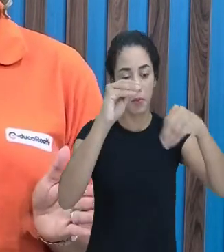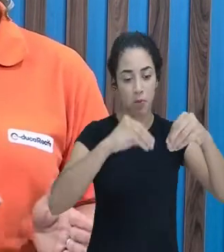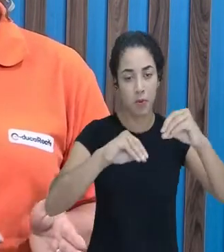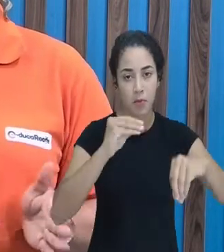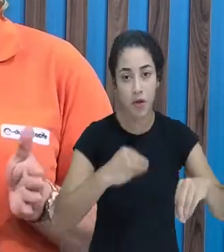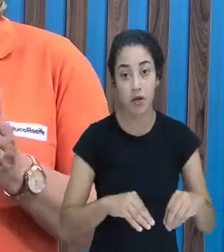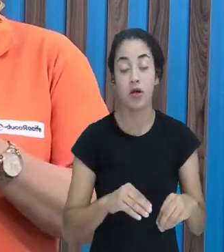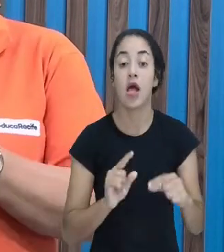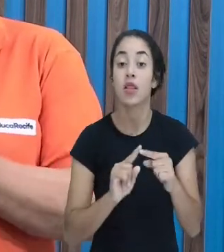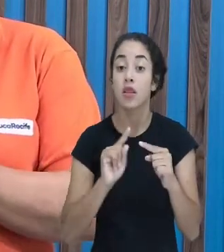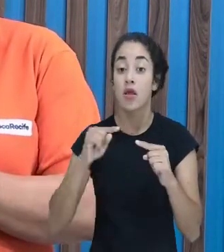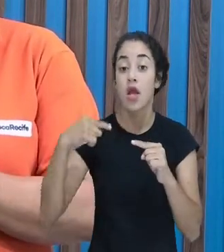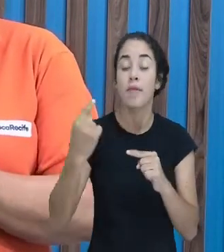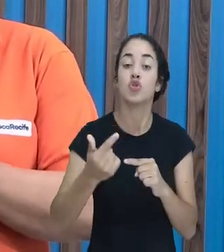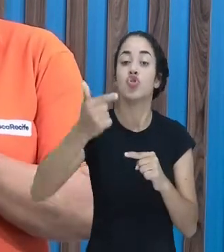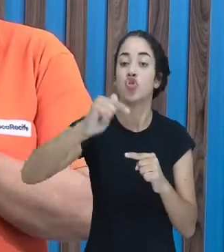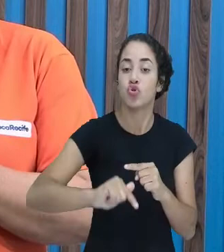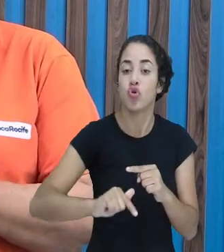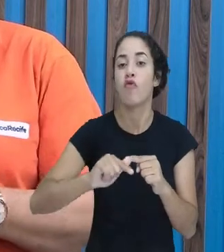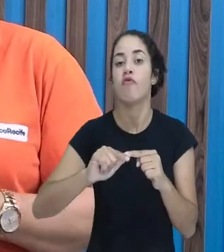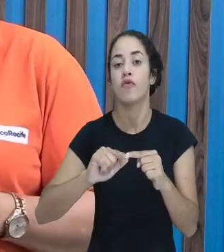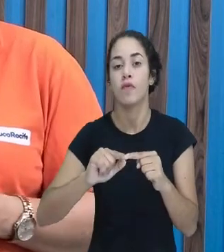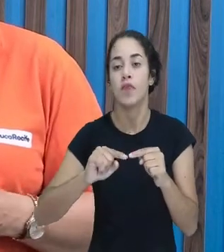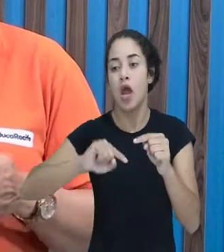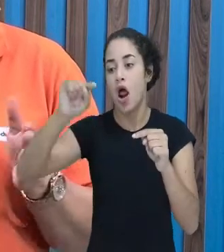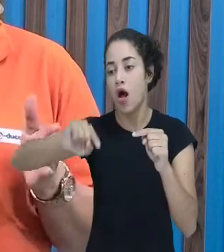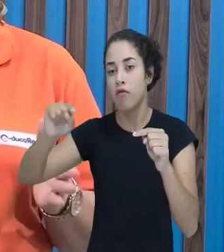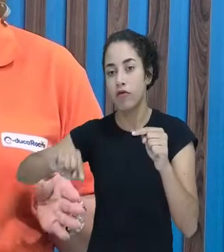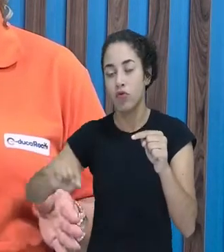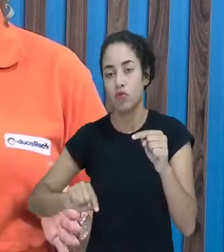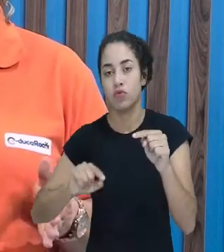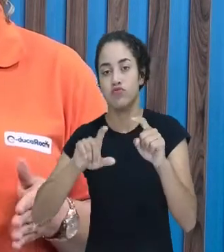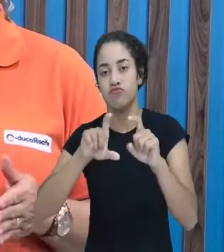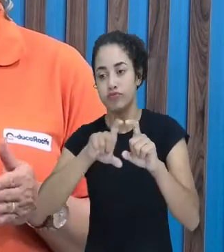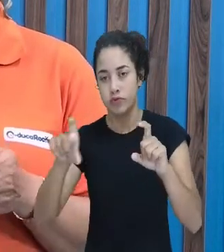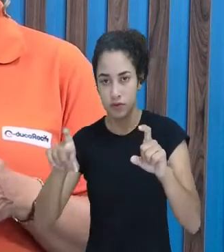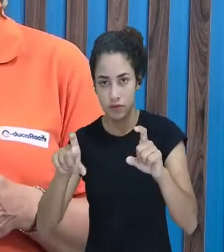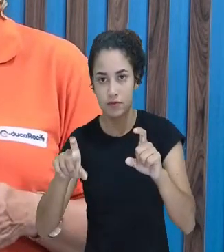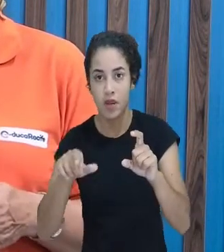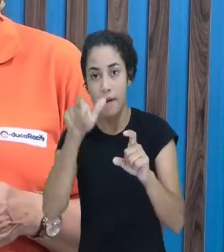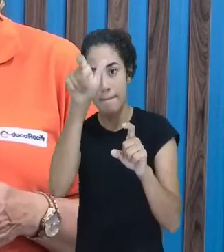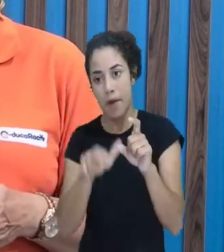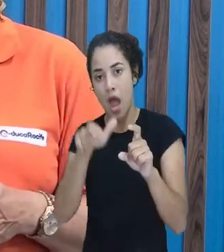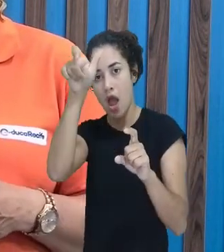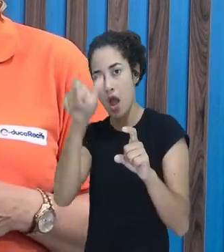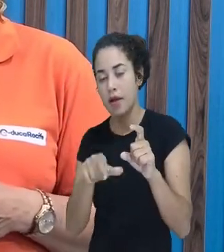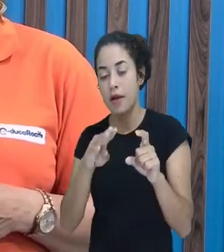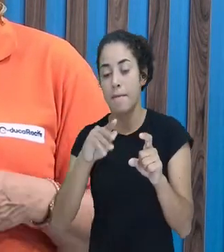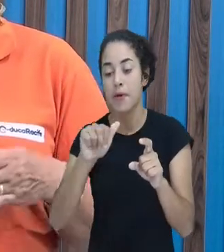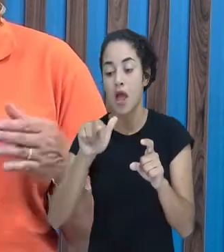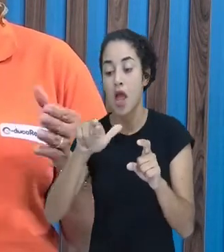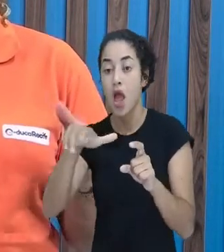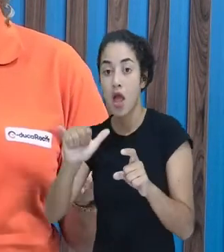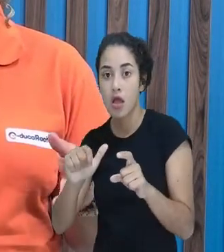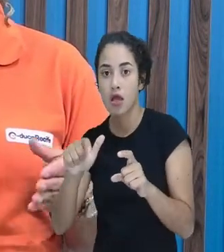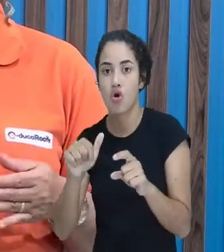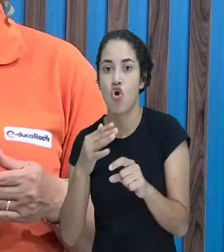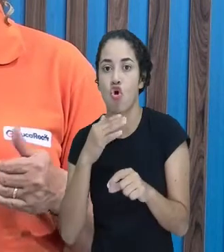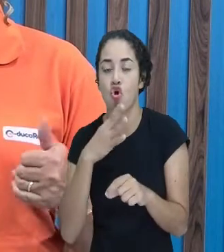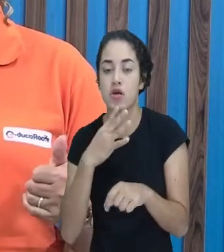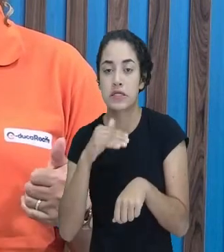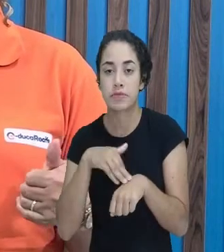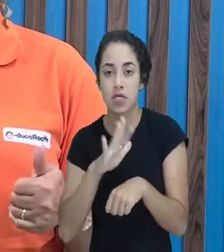vamos fazer o gráfico, criar o gráfico de barra, que é o mais conhecido, né? A gente vê